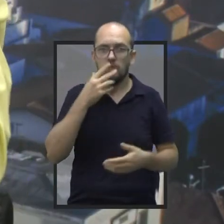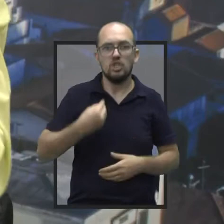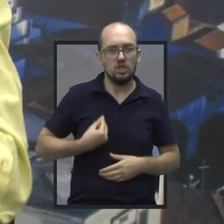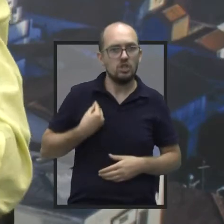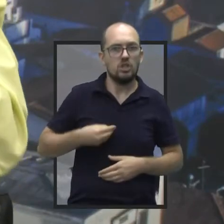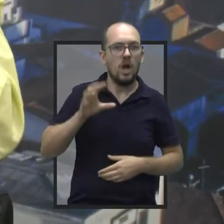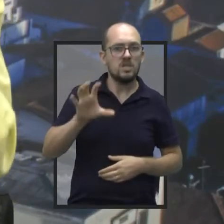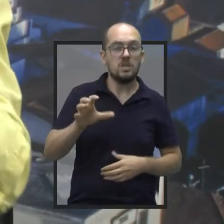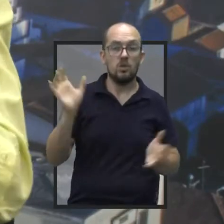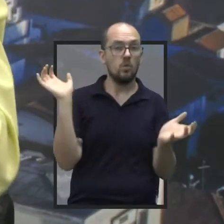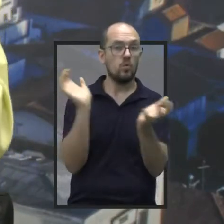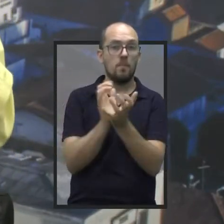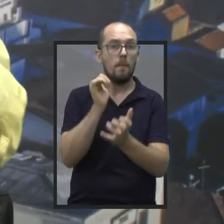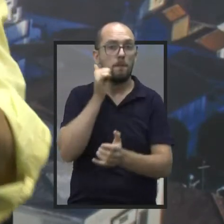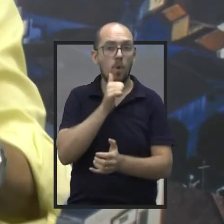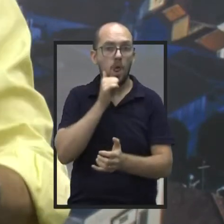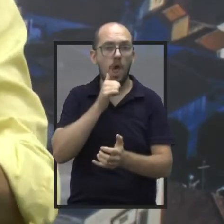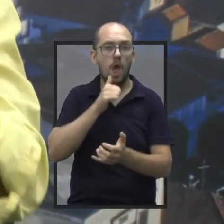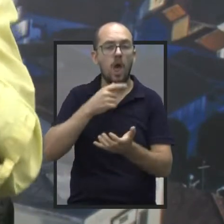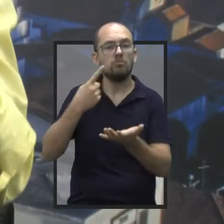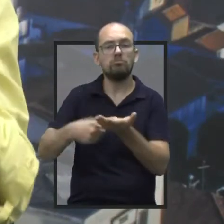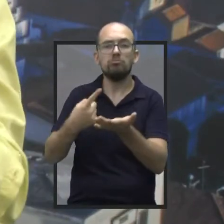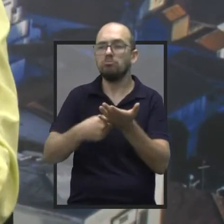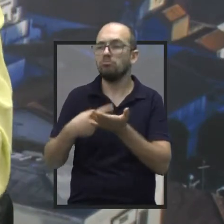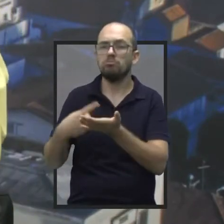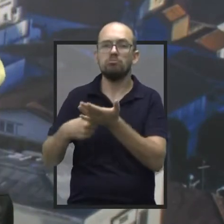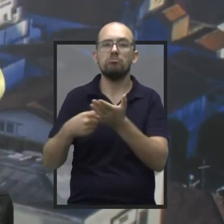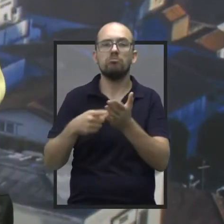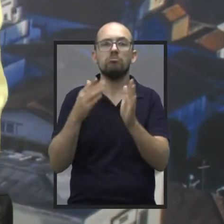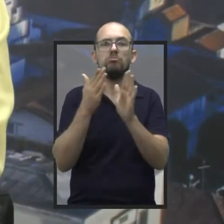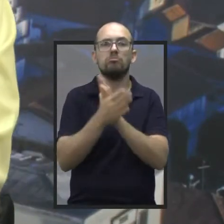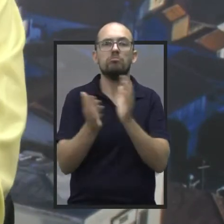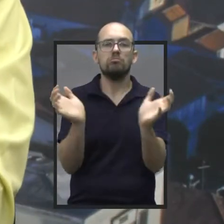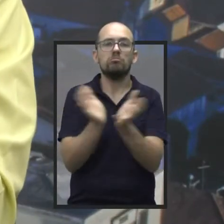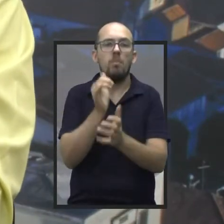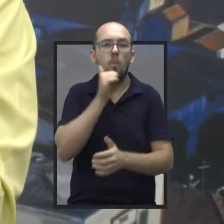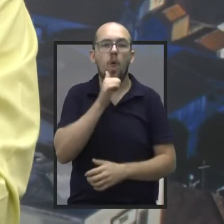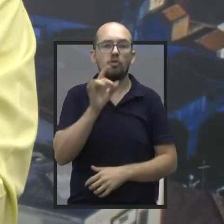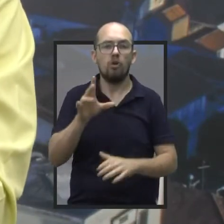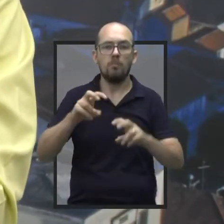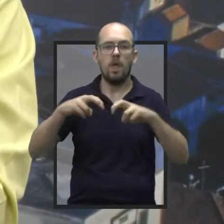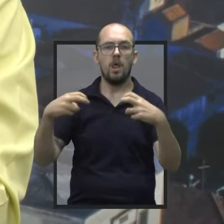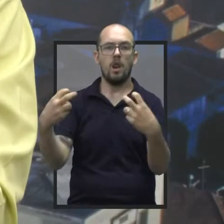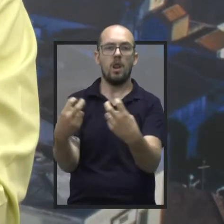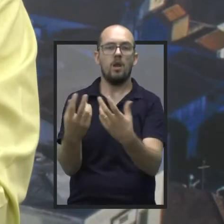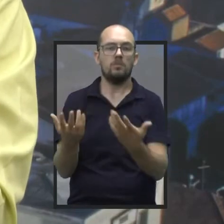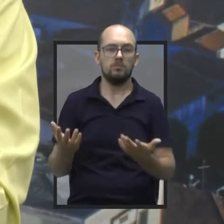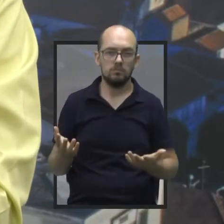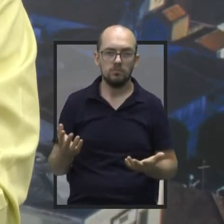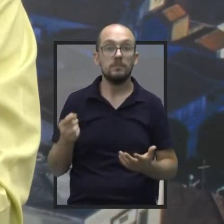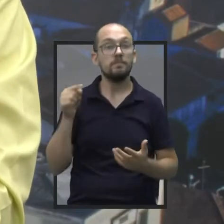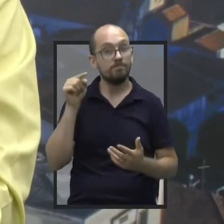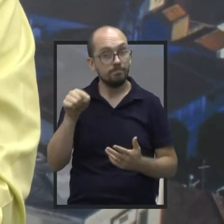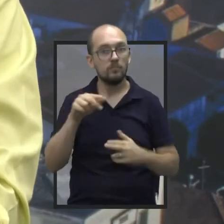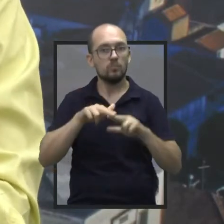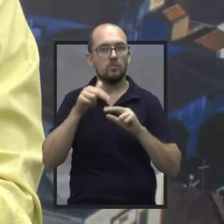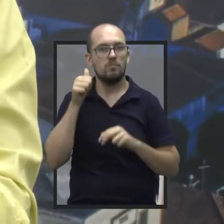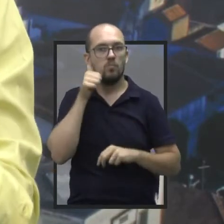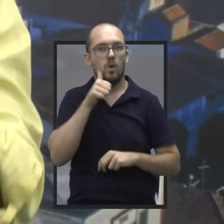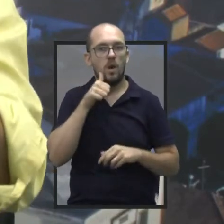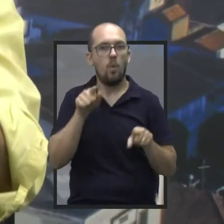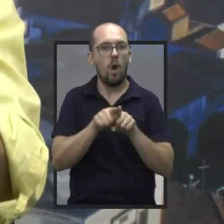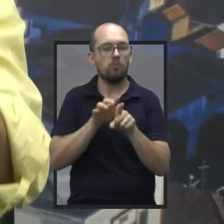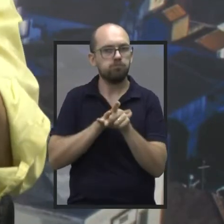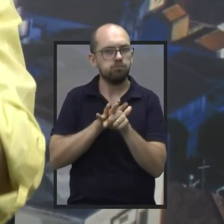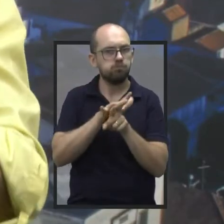existem grupos de mulheres que saem sozinhas. Quer dizer, então isso impacta no orçamento de faturamento dos